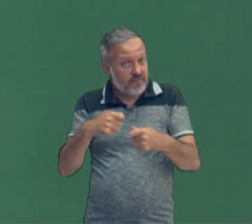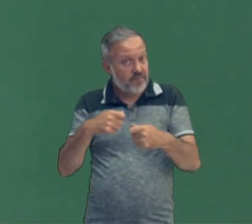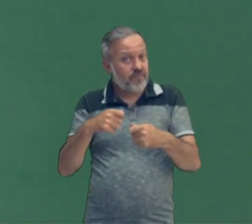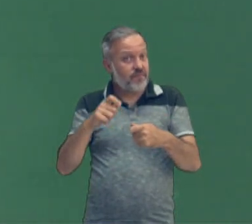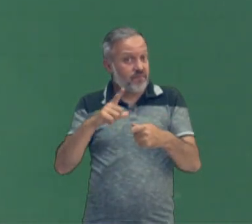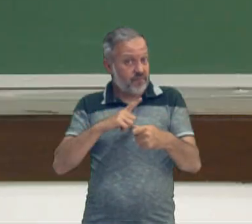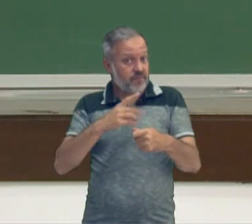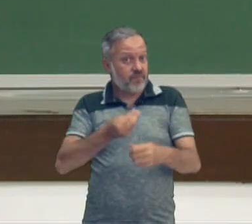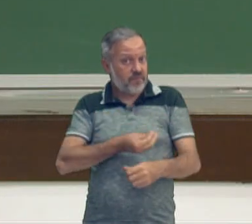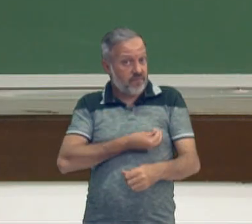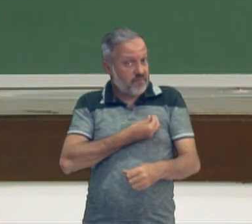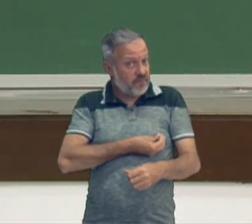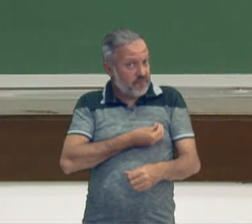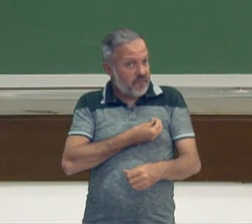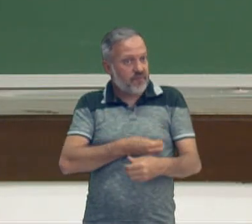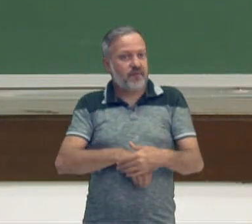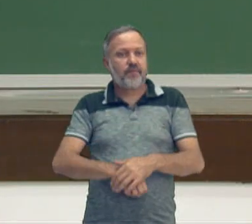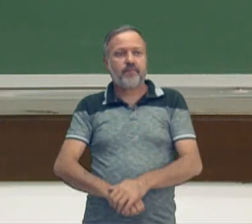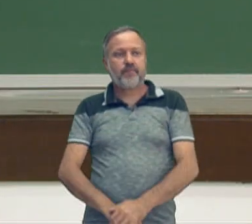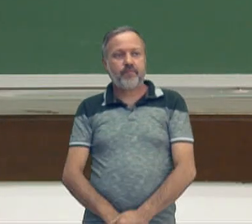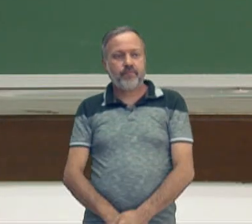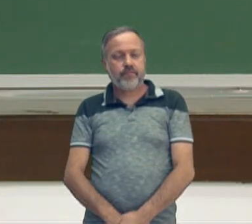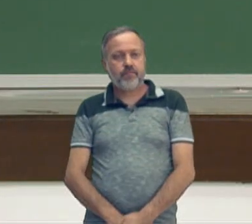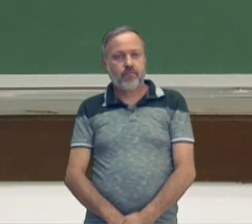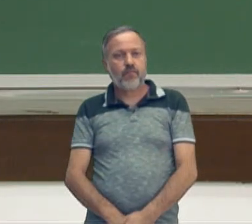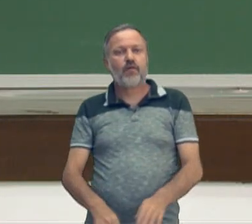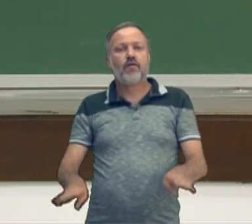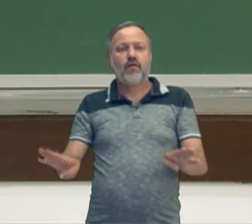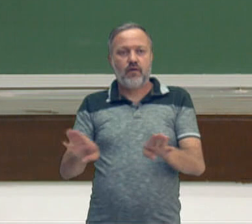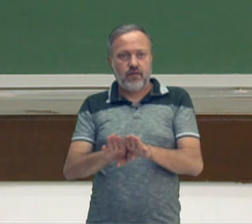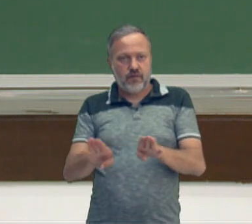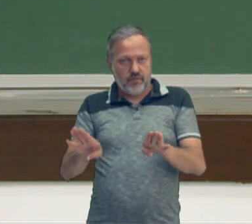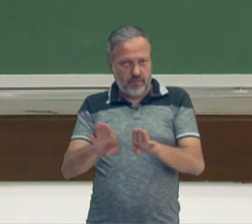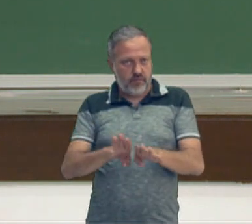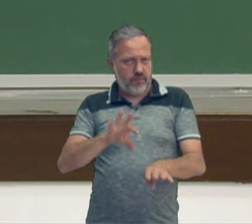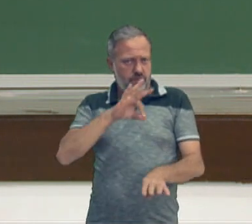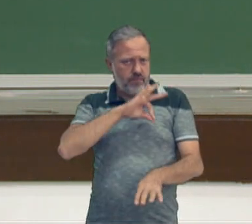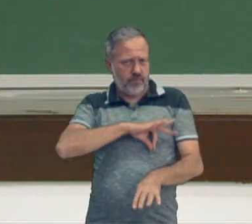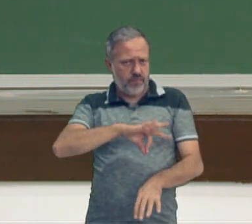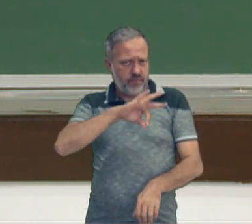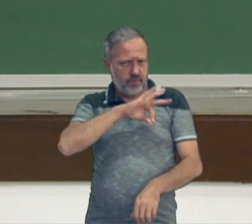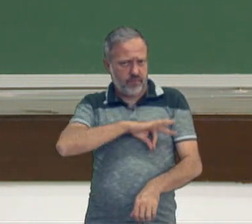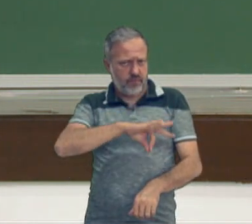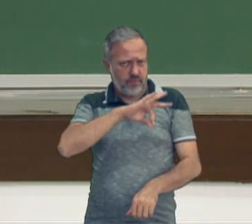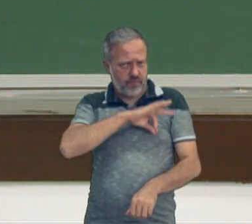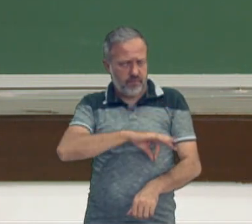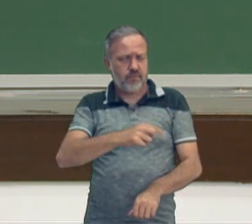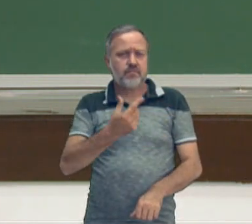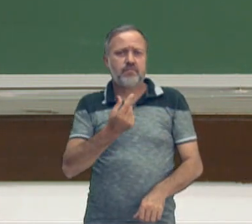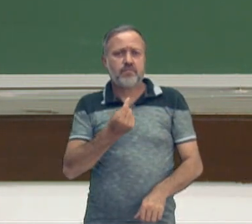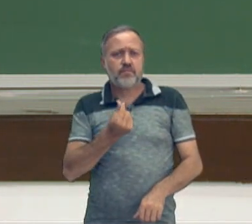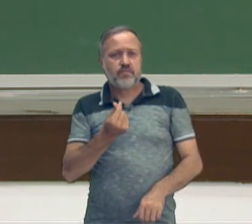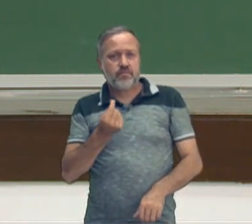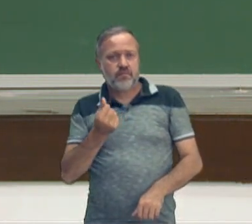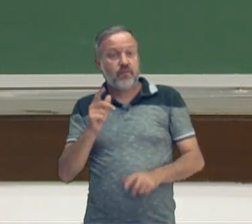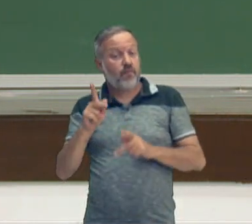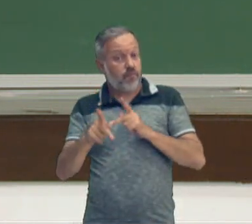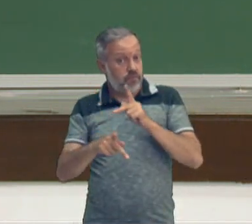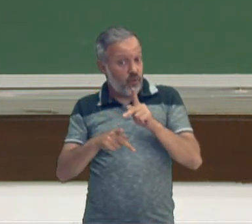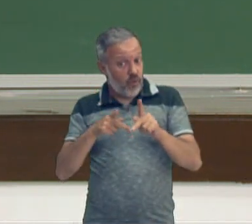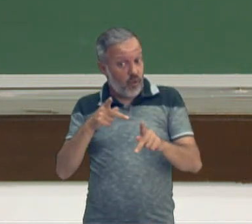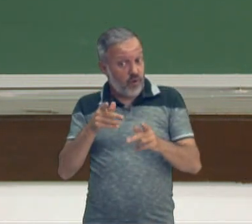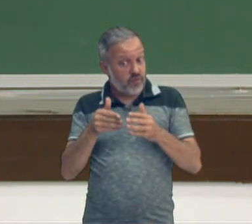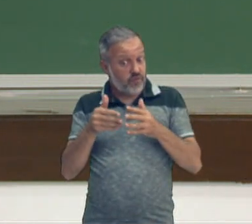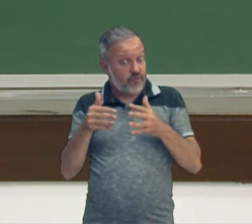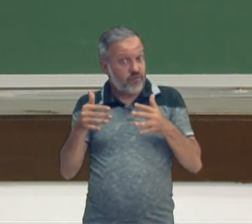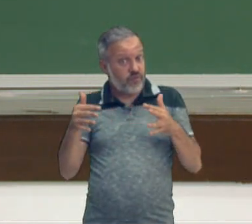Ok? Outra questão, a renda. Será que o povo está também com uma renda boa? A renda não está